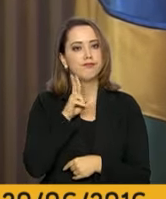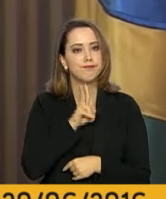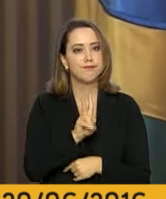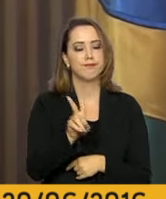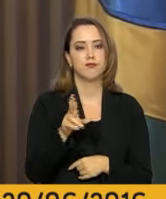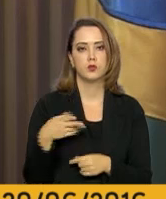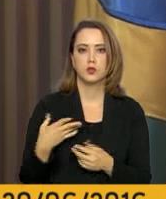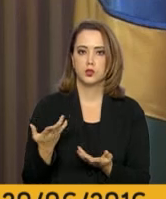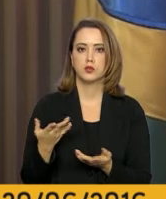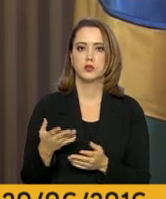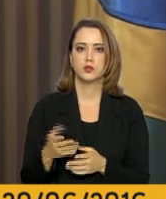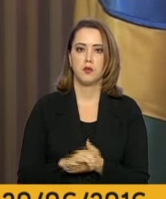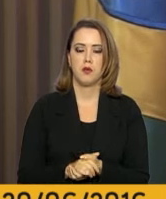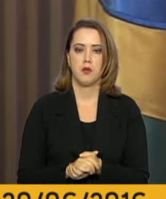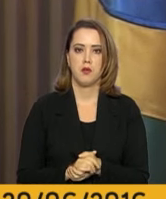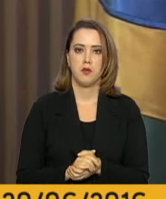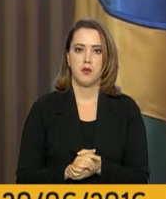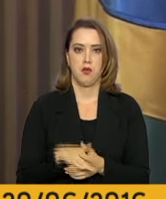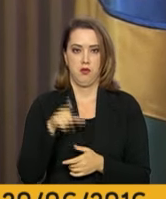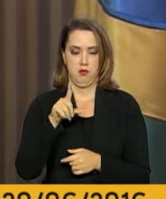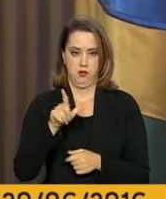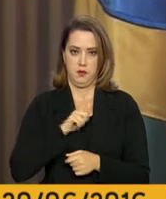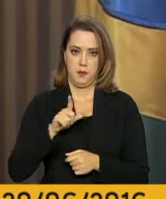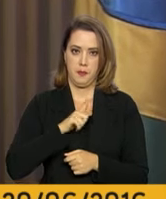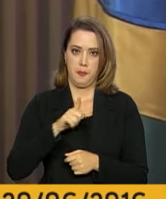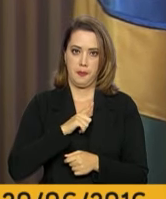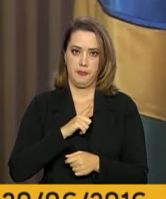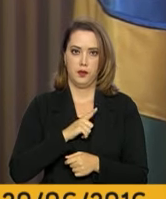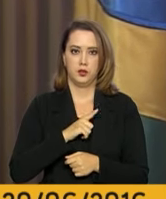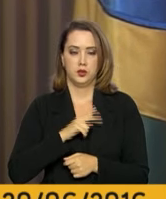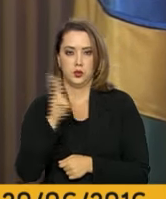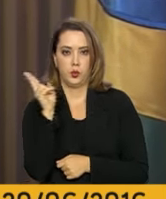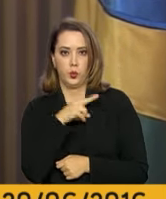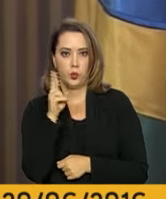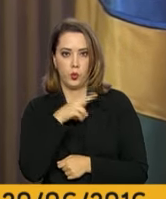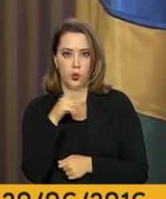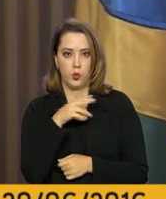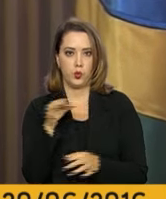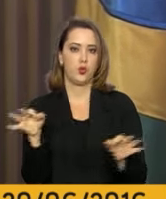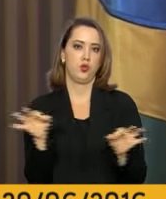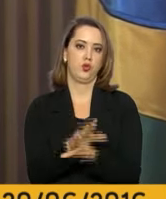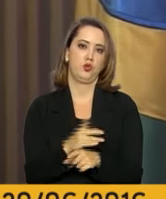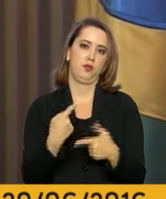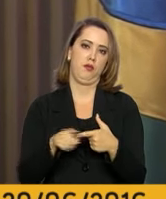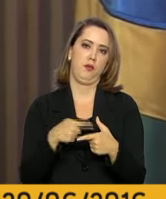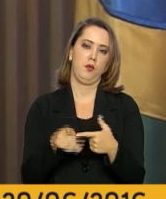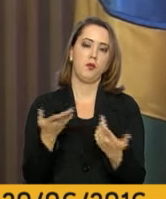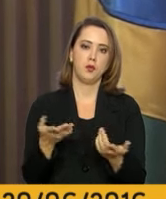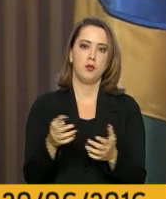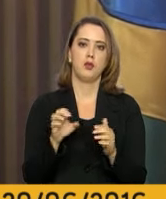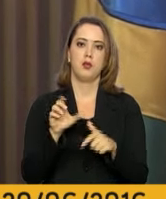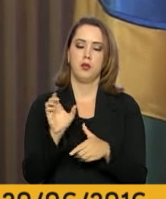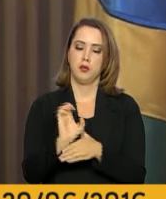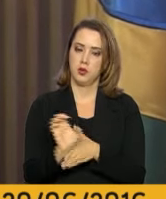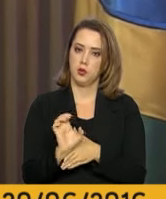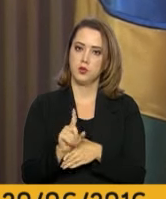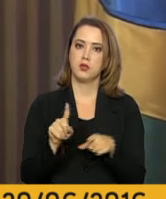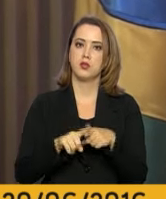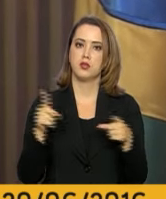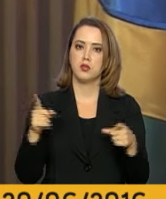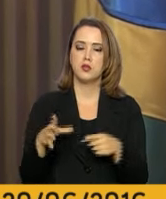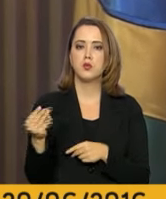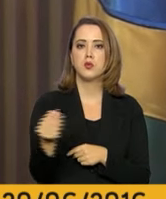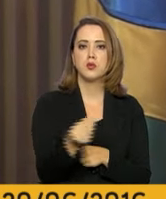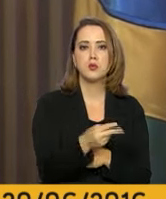parte a solução digamos emergencial que nós estamos dando para os Estados muitos se referiram à